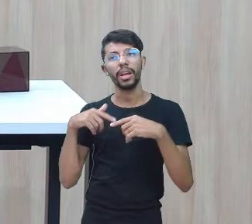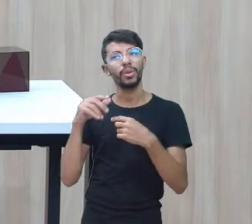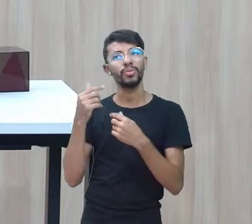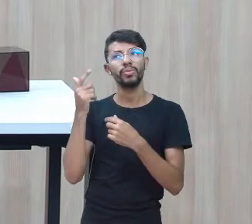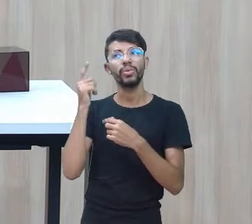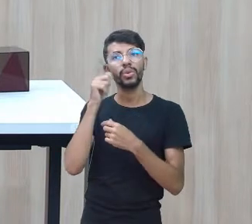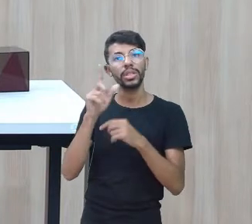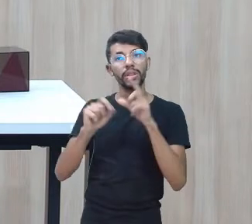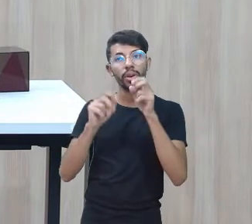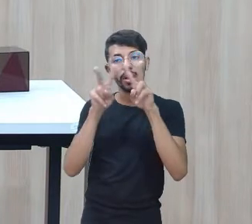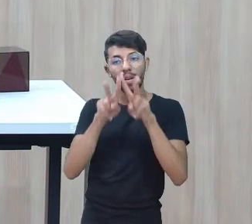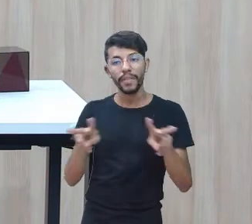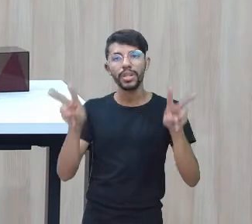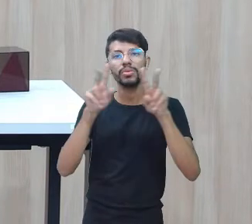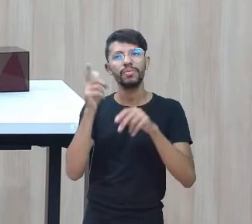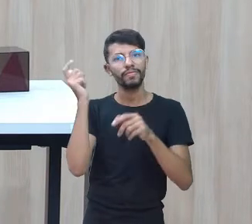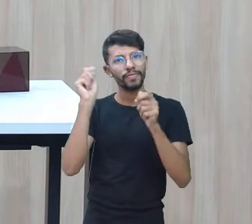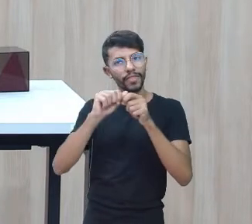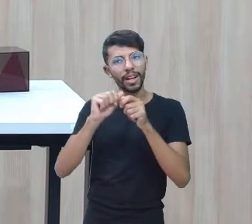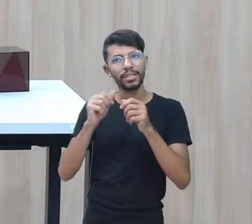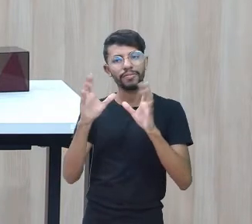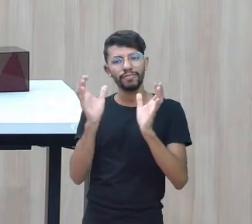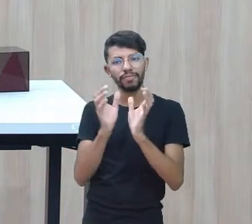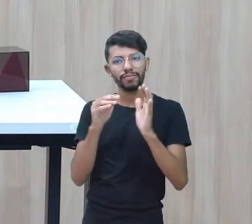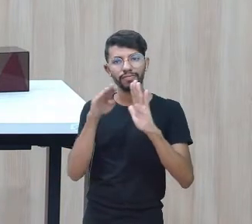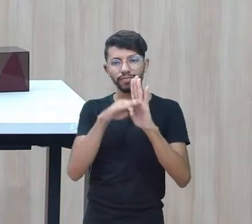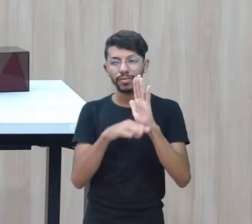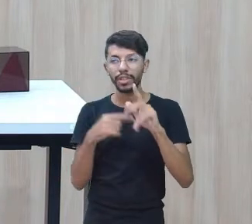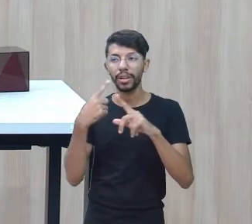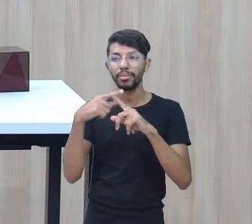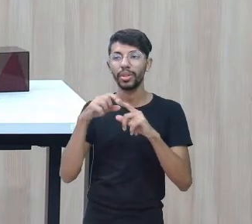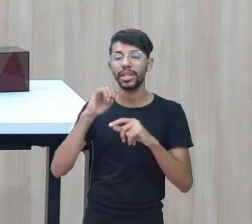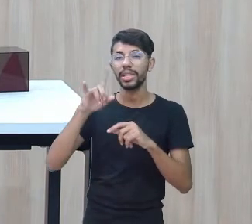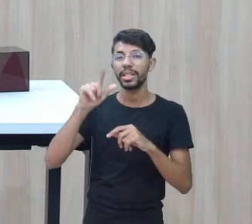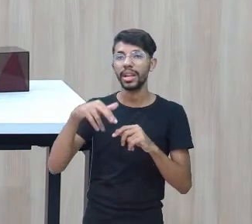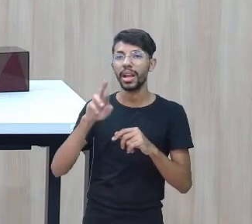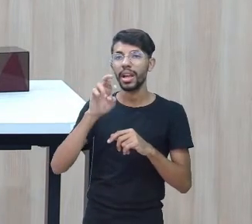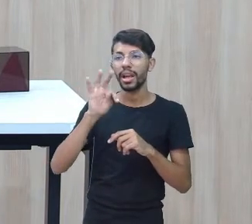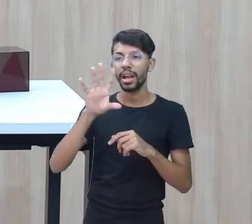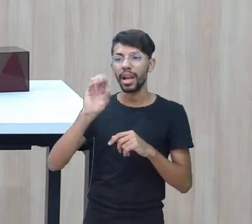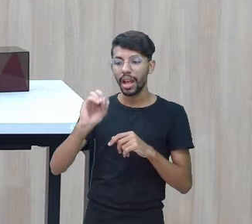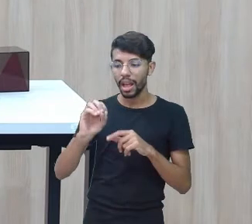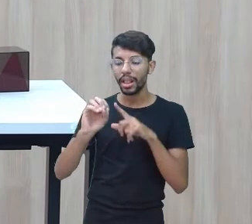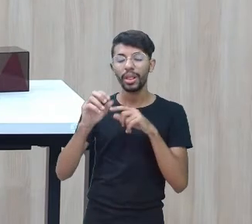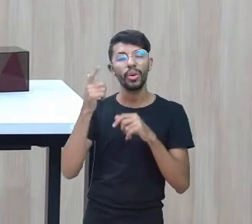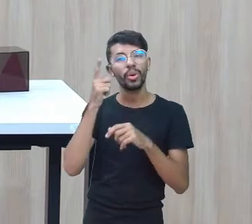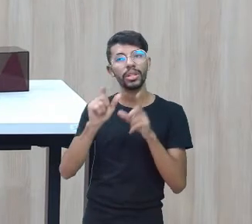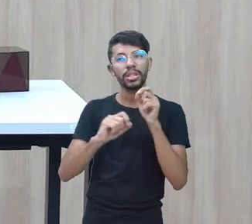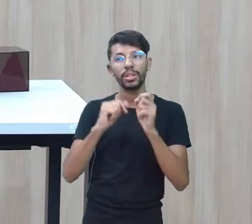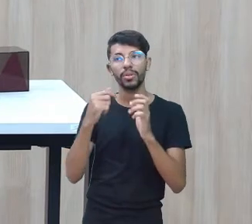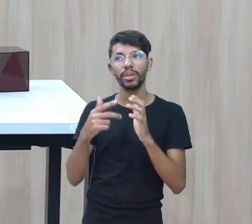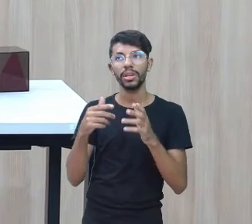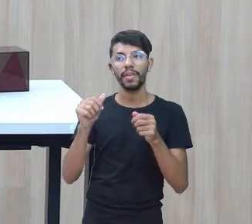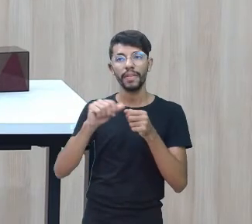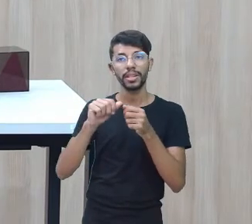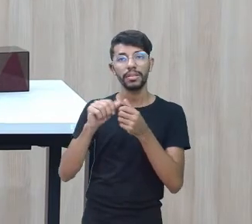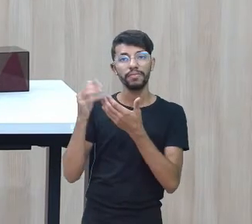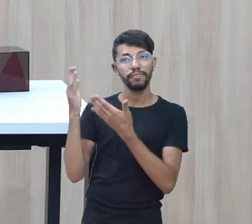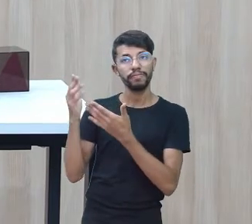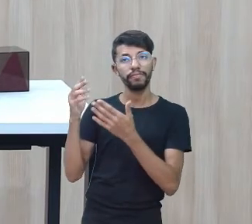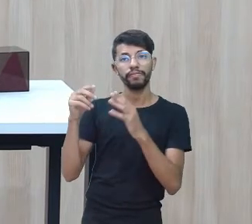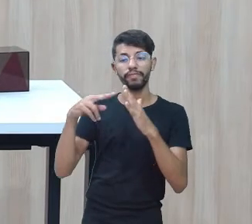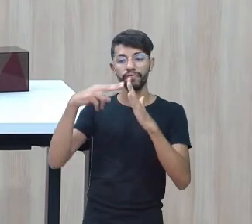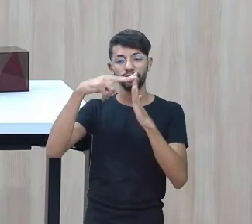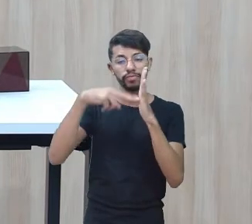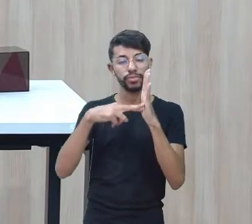se ele for reto, a gente vai ter a mesma figura em cima e embaixo, e as faces laterais são retangulares.